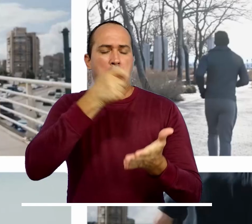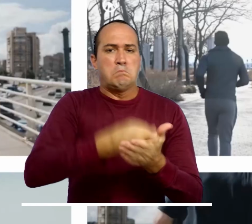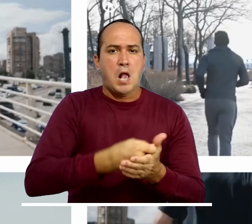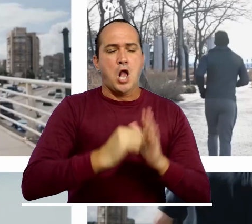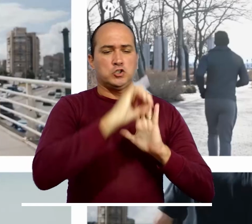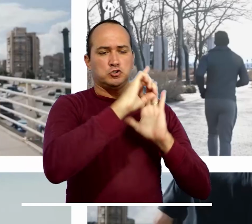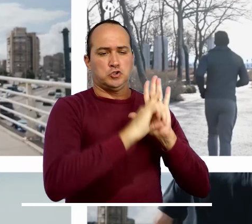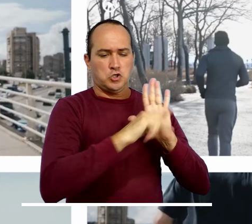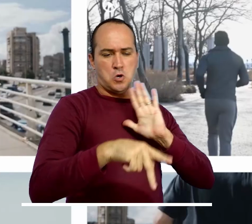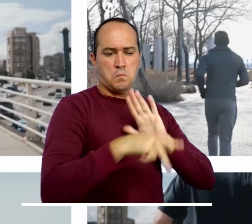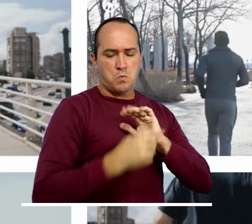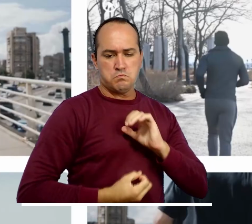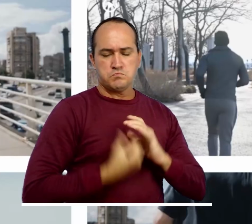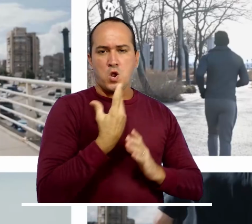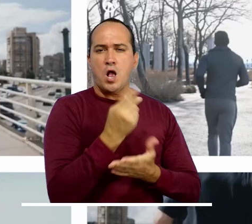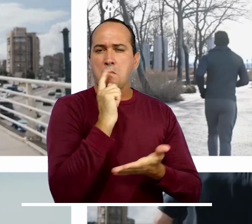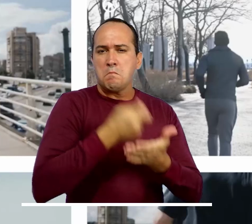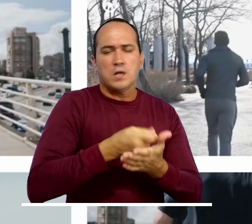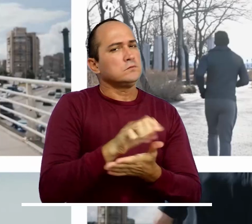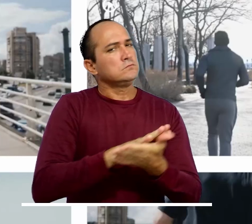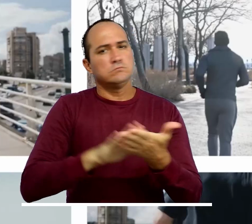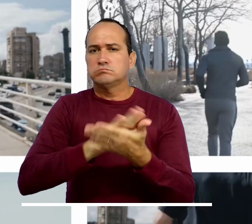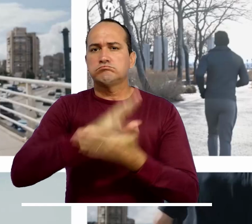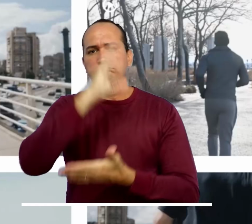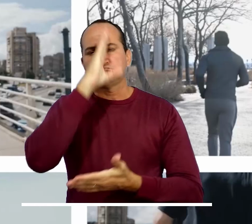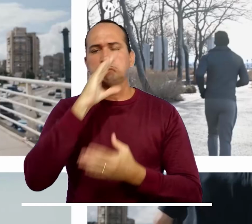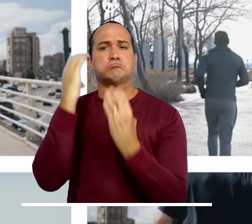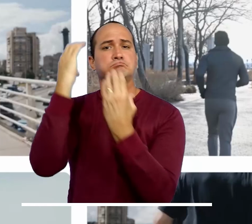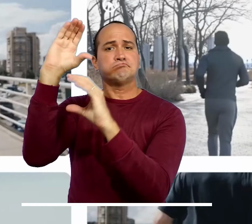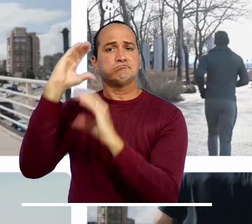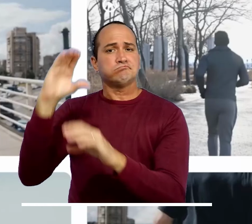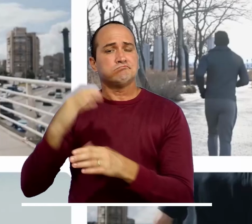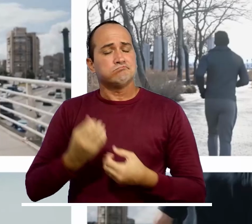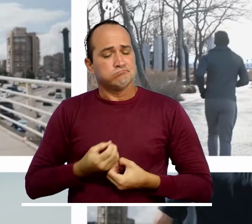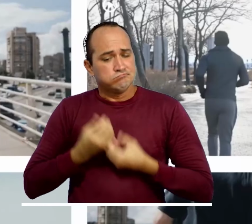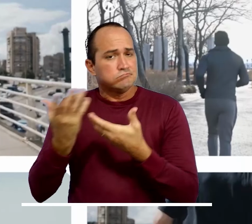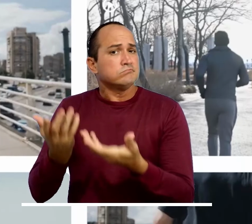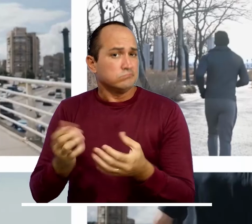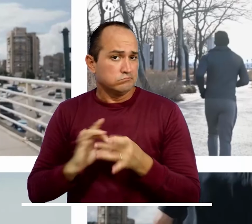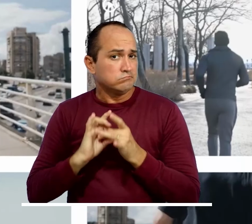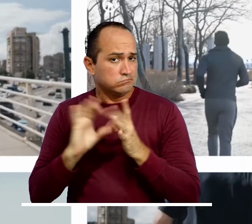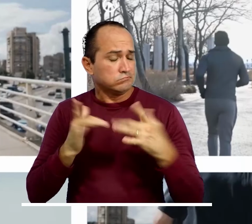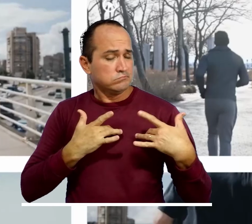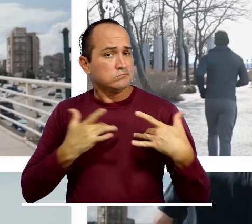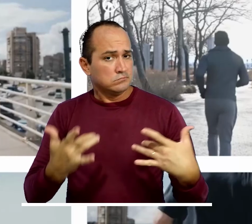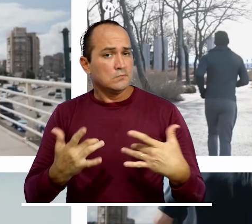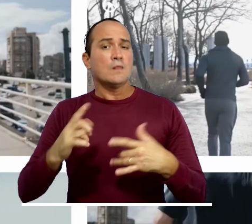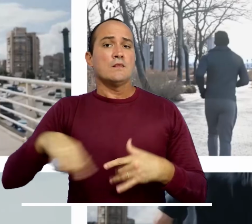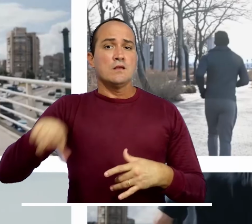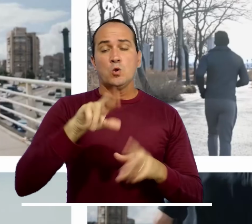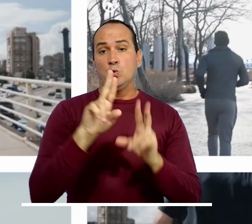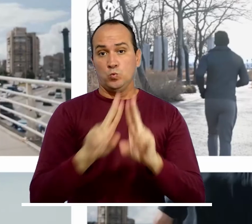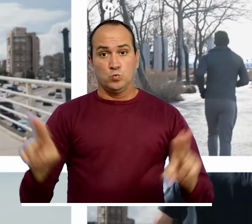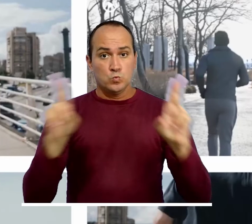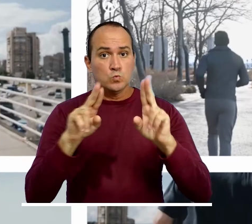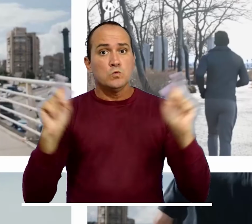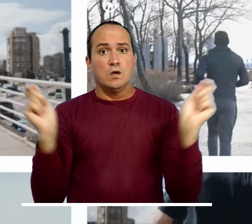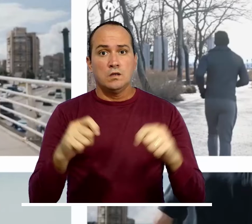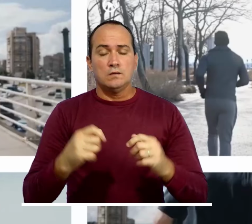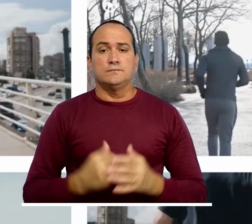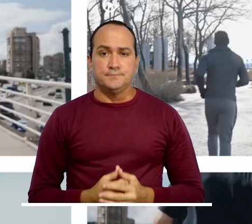ter que arcar com direitos autorais. As pessoas colocaram gentilmente, cederam algumas imagens para que a gente possa utilizar.